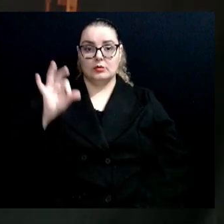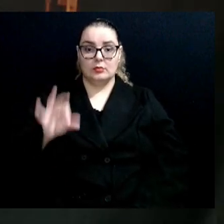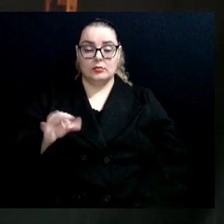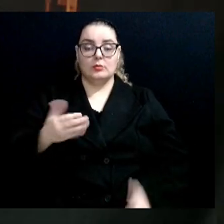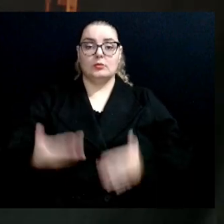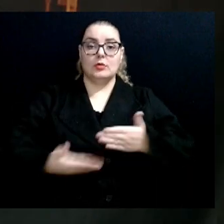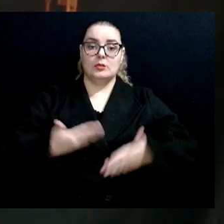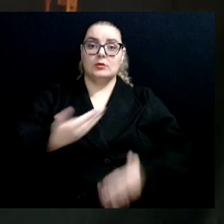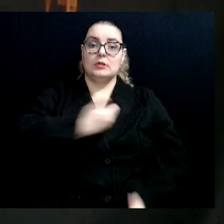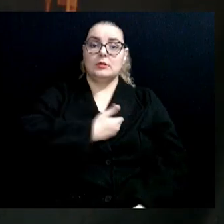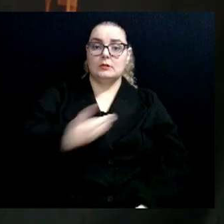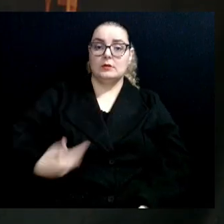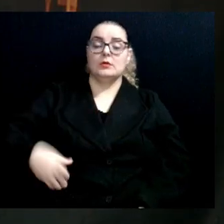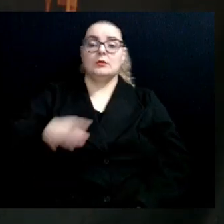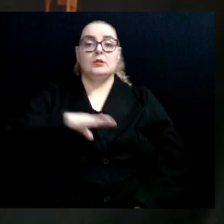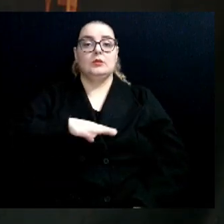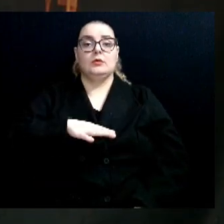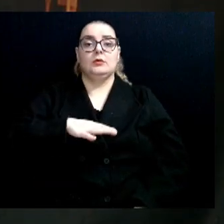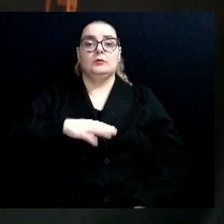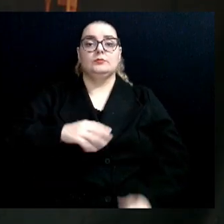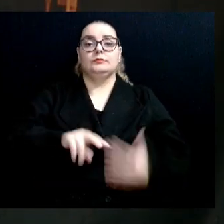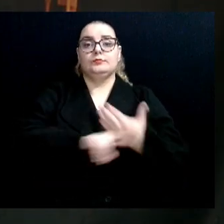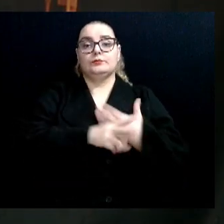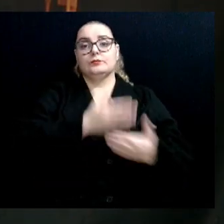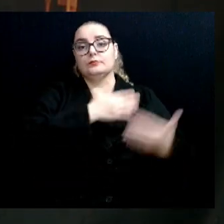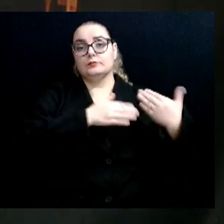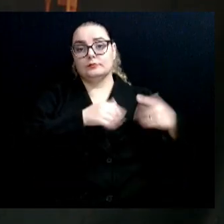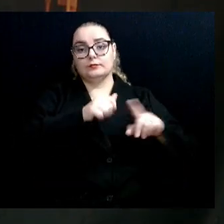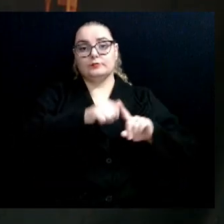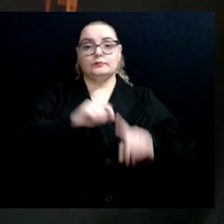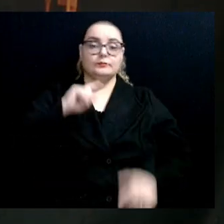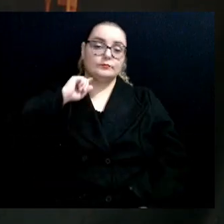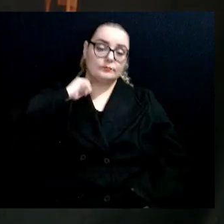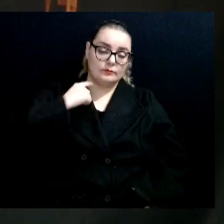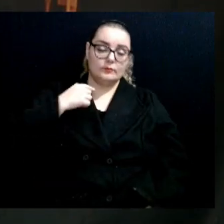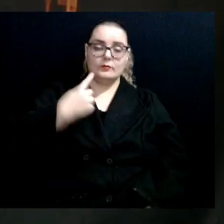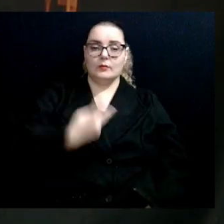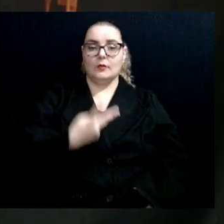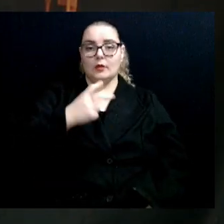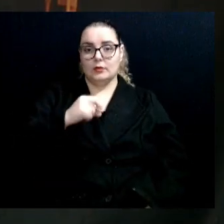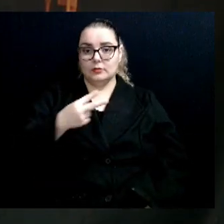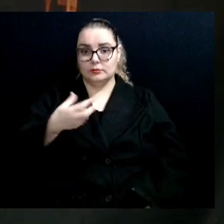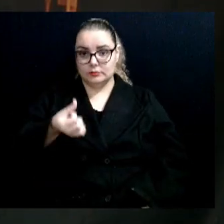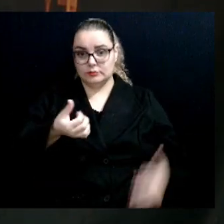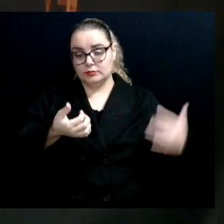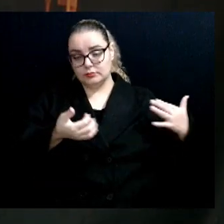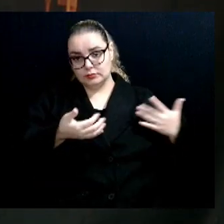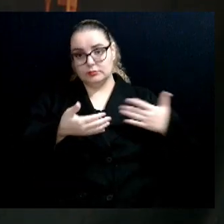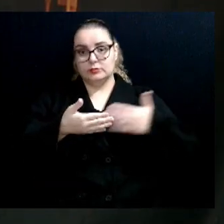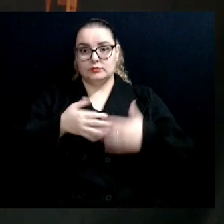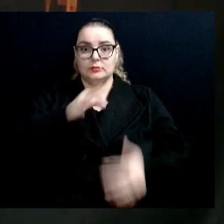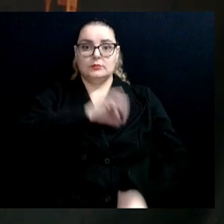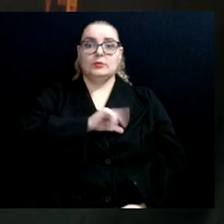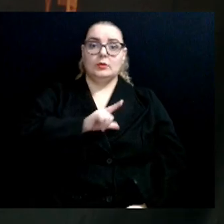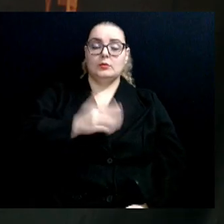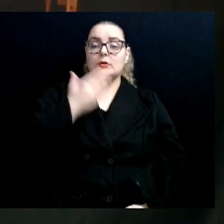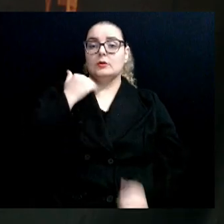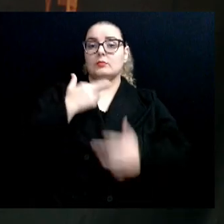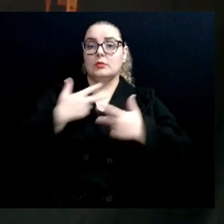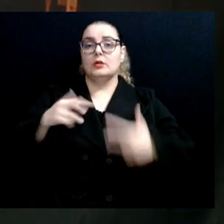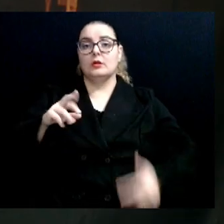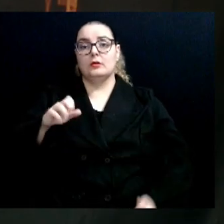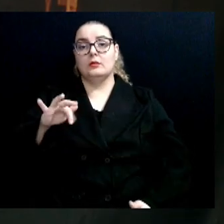com efeitos retroativos a maio de 2026, além de aumento no auxílio refeição e a atualização do auxílio